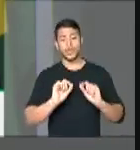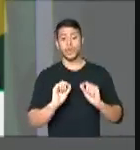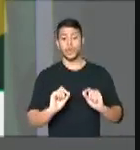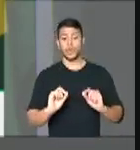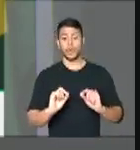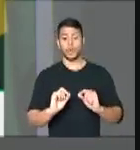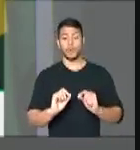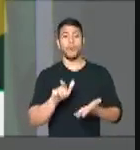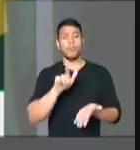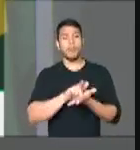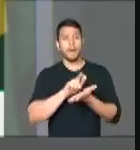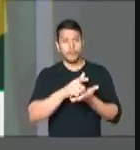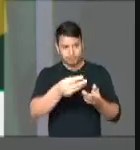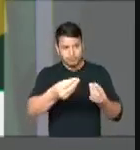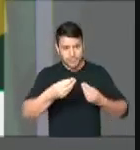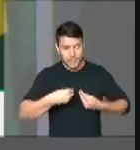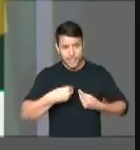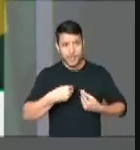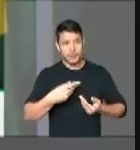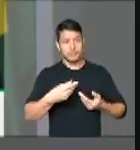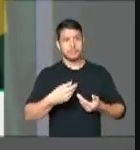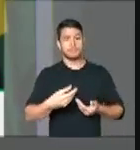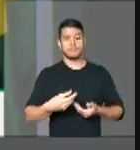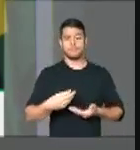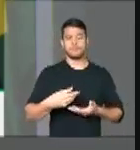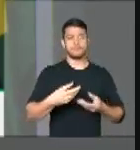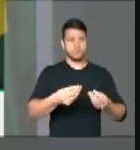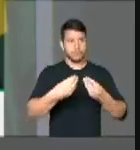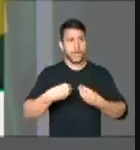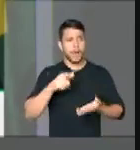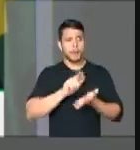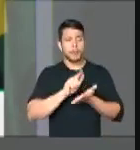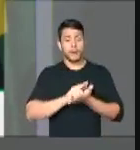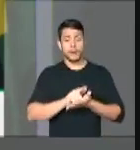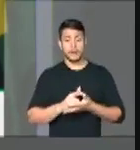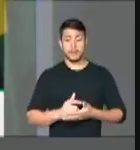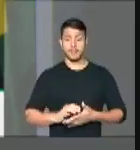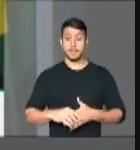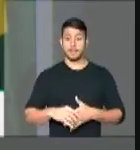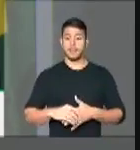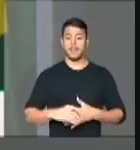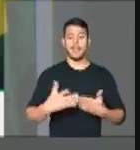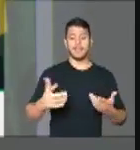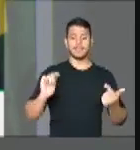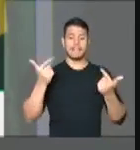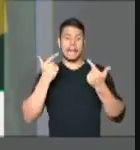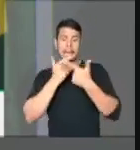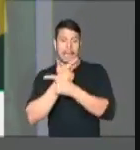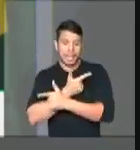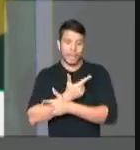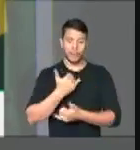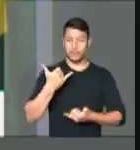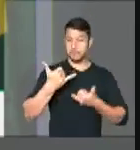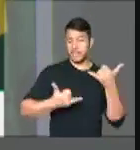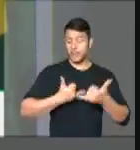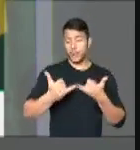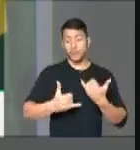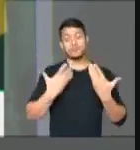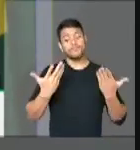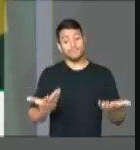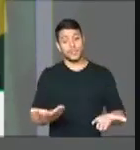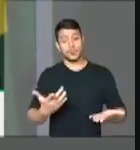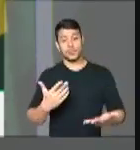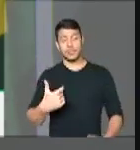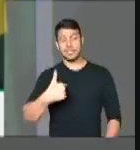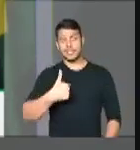um folheto do Novo para distribuir para as pessoas na praia. E você riu, brincou comigo, e desde